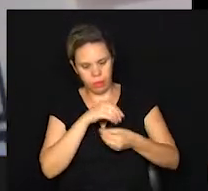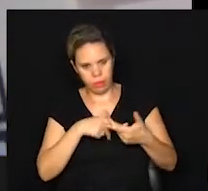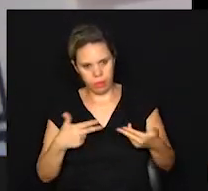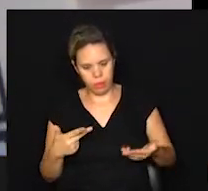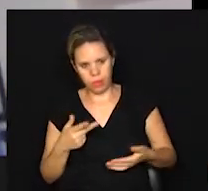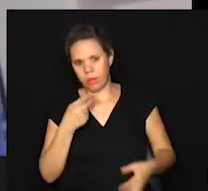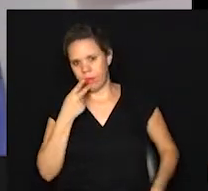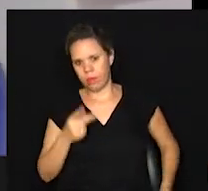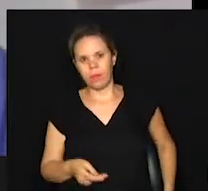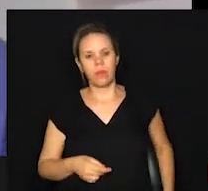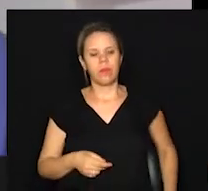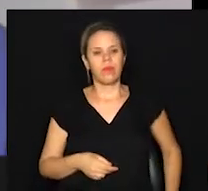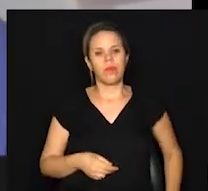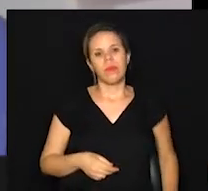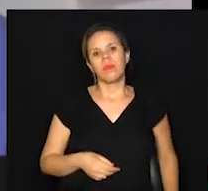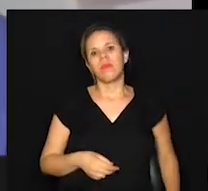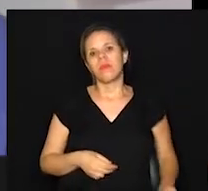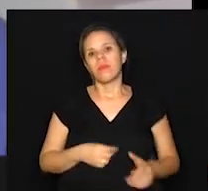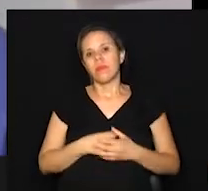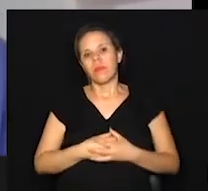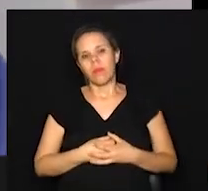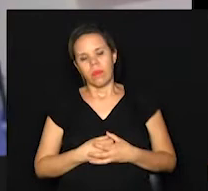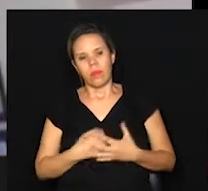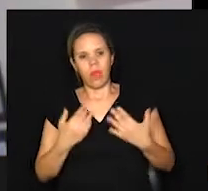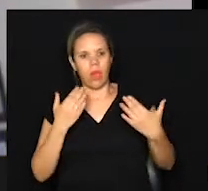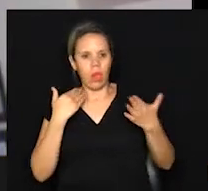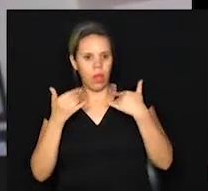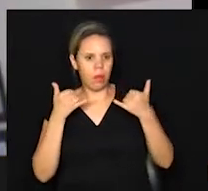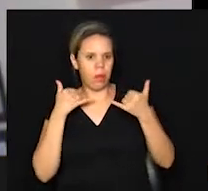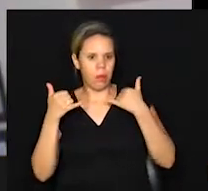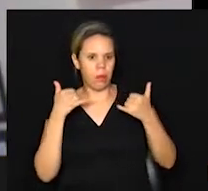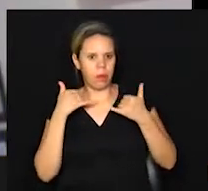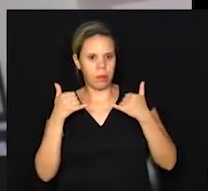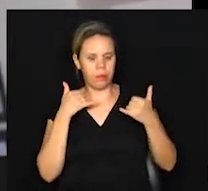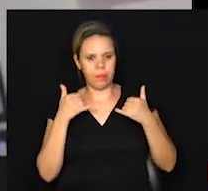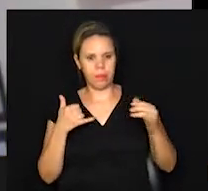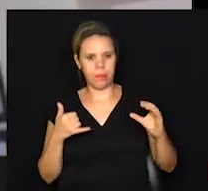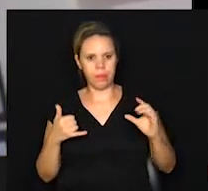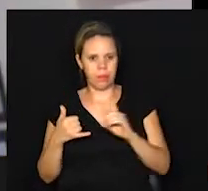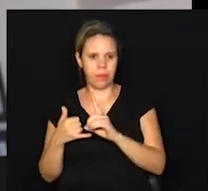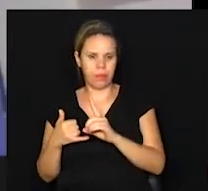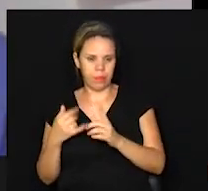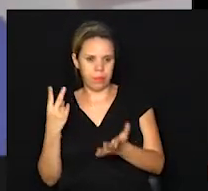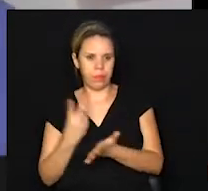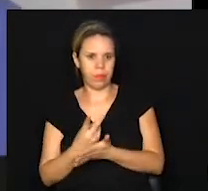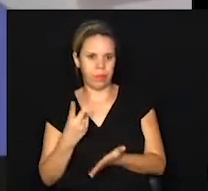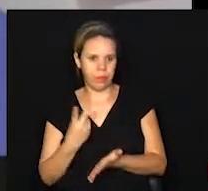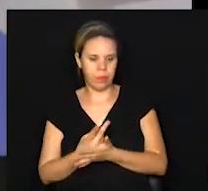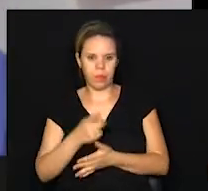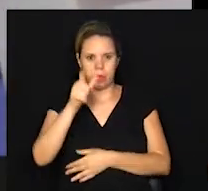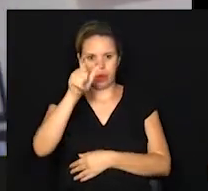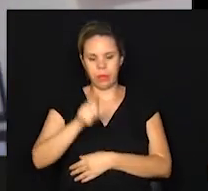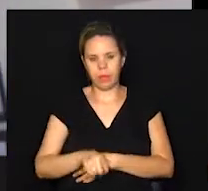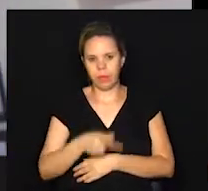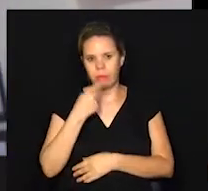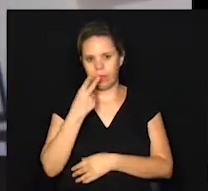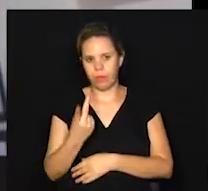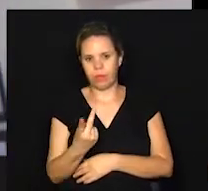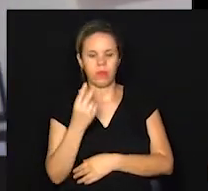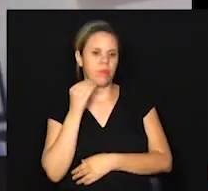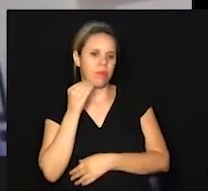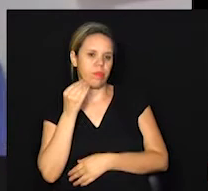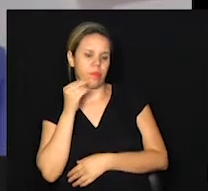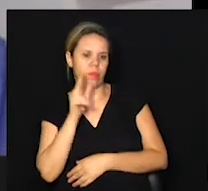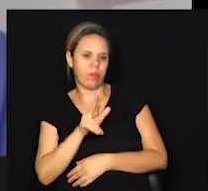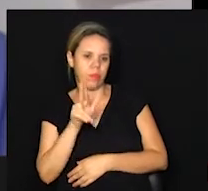Inclusive em conversas telefônicas com o referido coordenador geral, o mesmo cita em 2 oportunidades que a